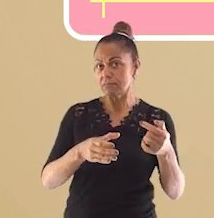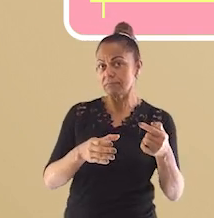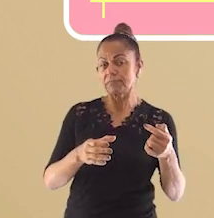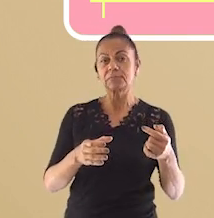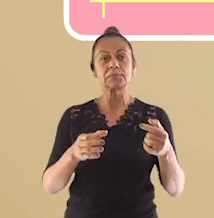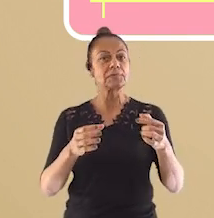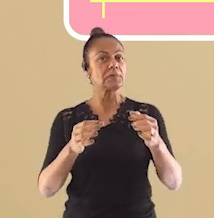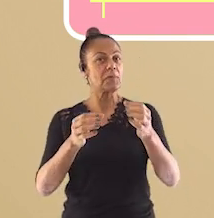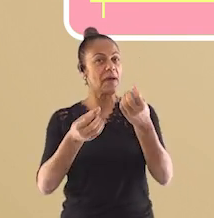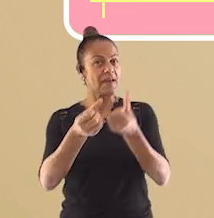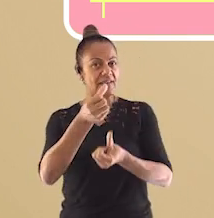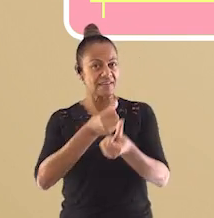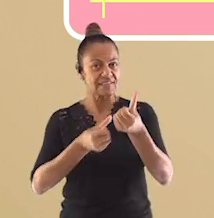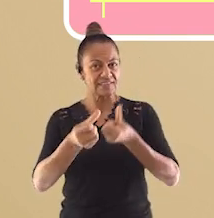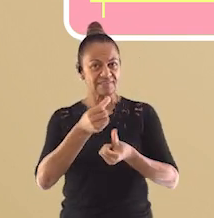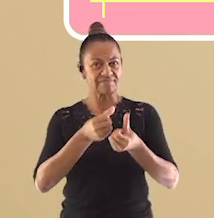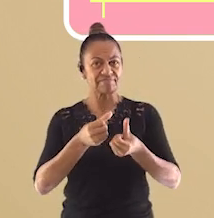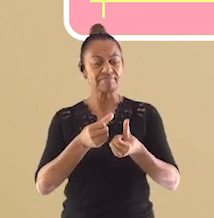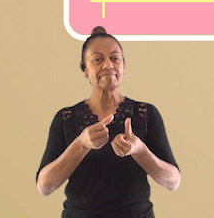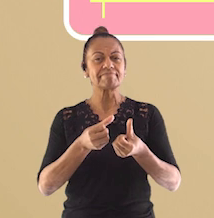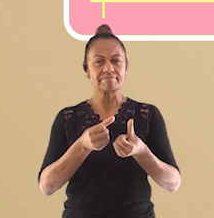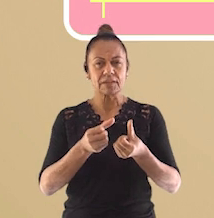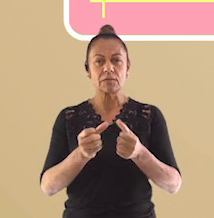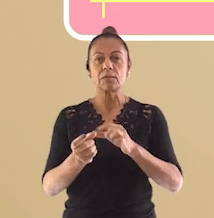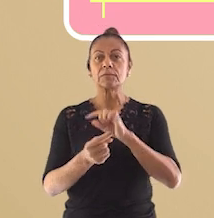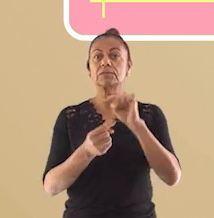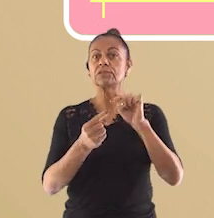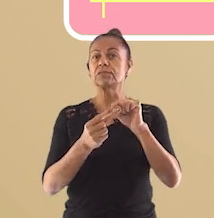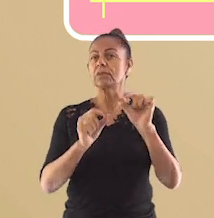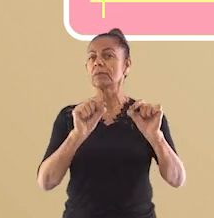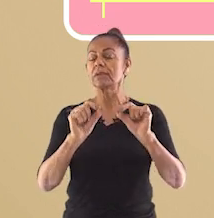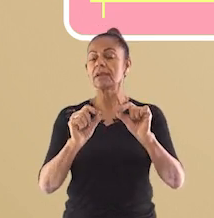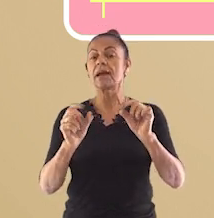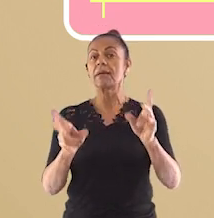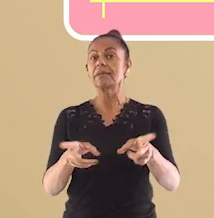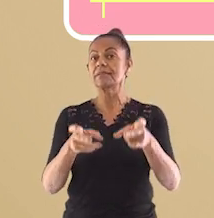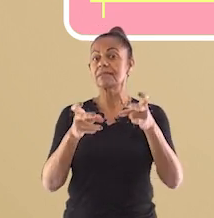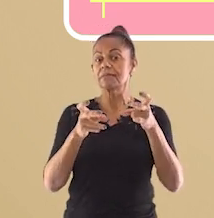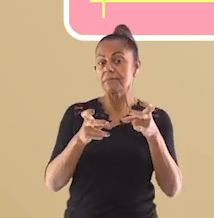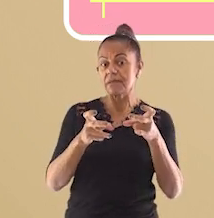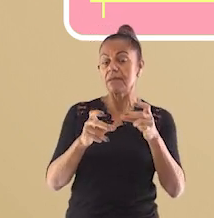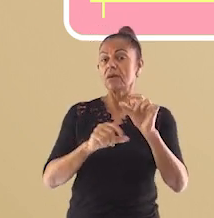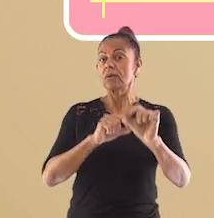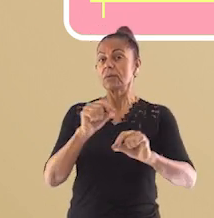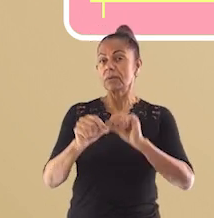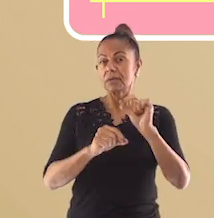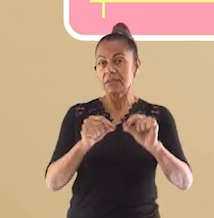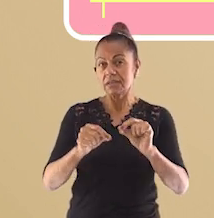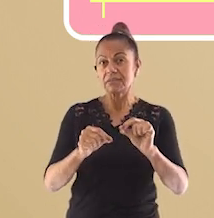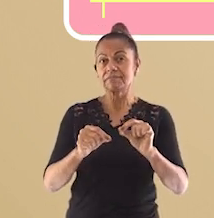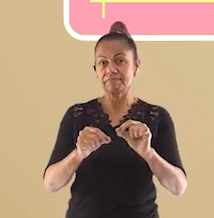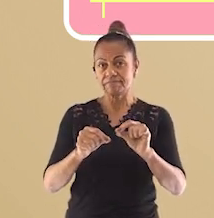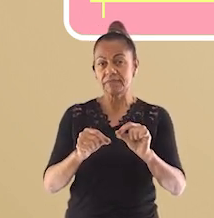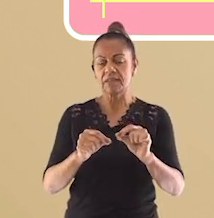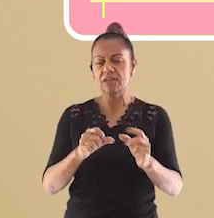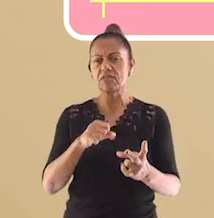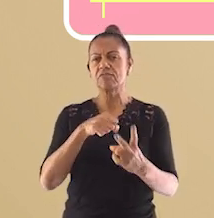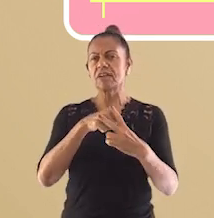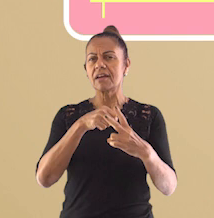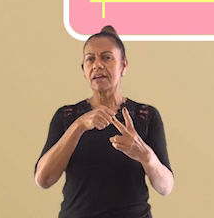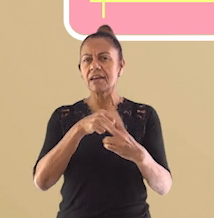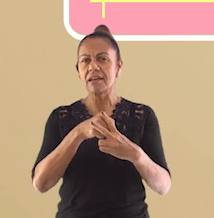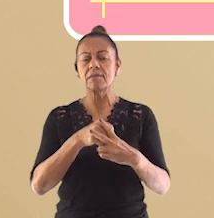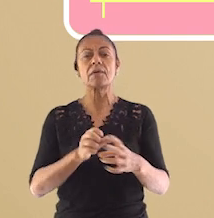aprendizagem reconhecer que o aprendizado de uma ou mais línguas possibilito acesso a bens culturais da humanidade